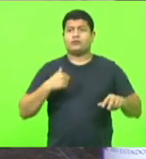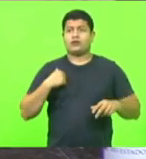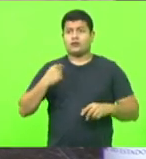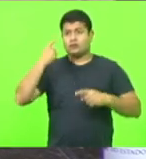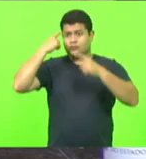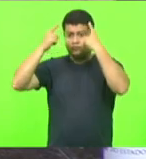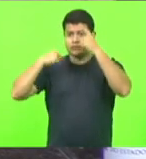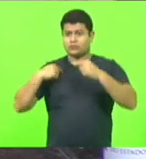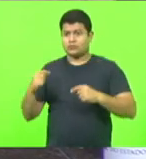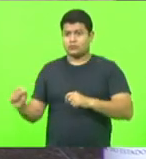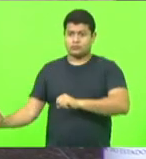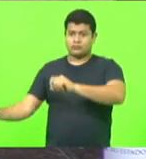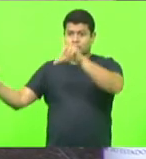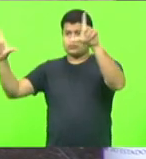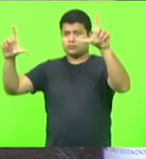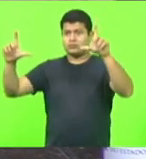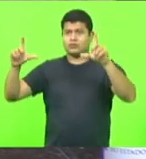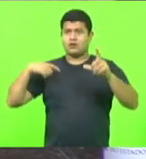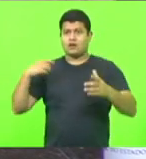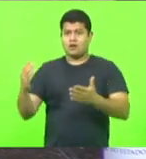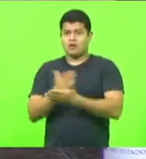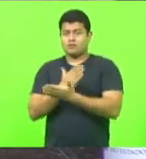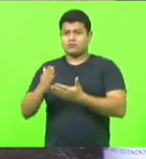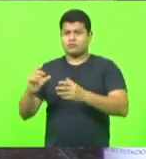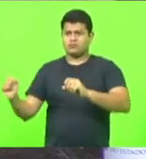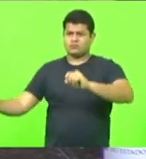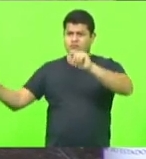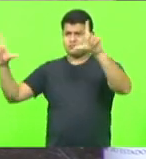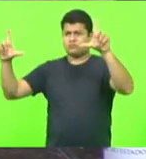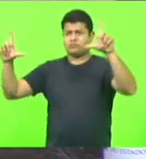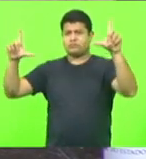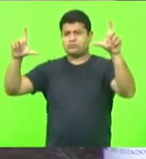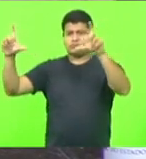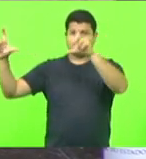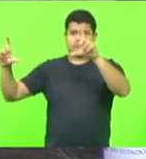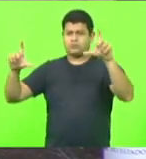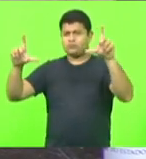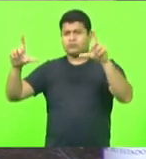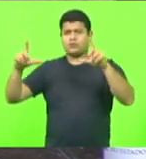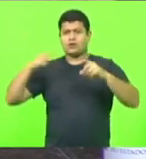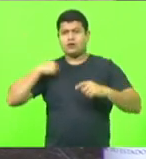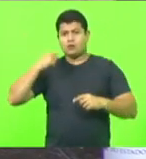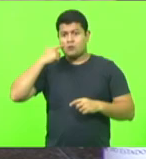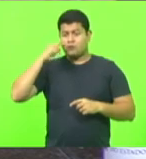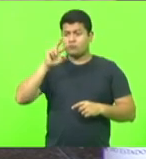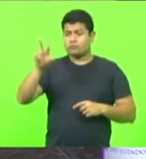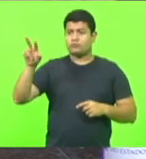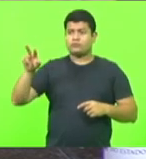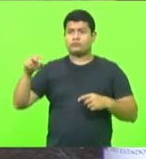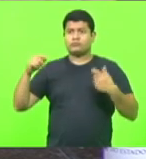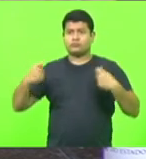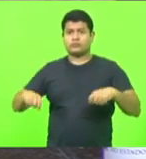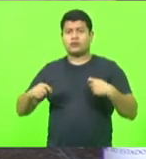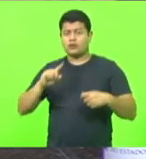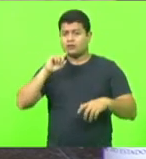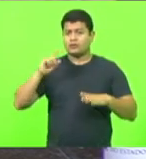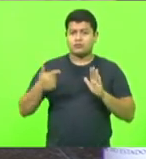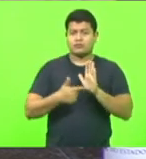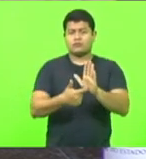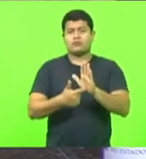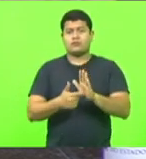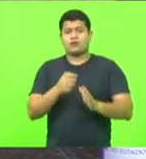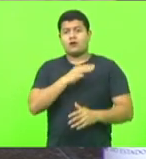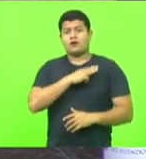alguns outdoors para lembrar, algumas placas, para lembrar o que eles estão fazendo. Porque nós precisamos lembrar. Eu fiz denúncia ao Ministério Público